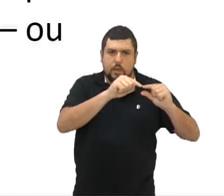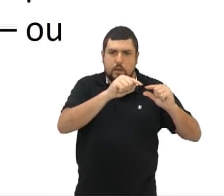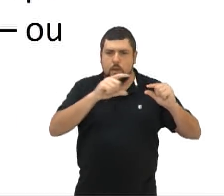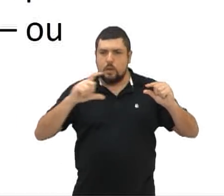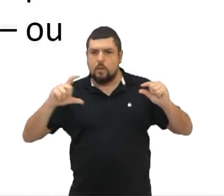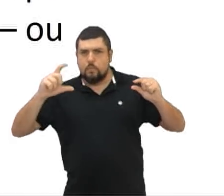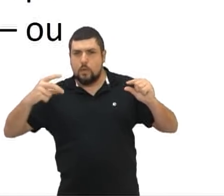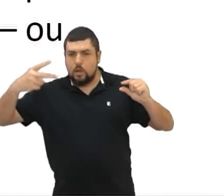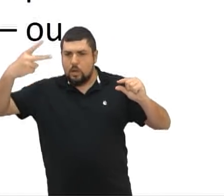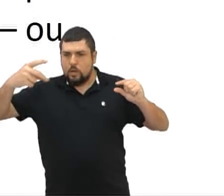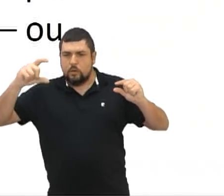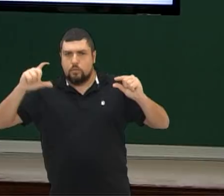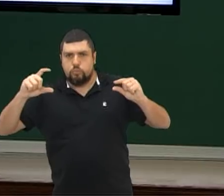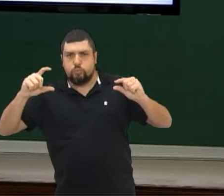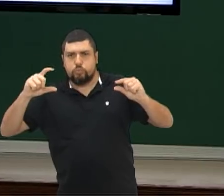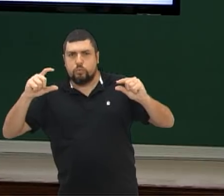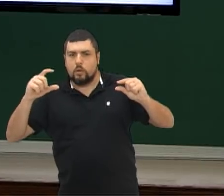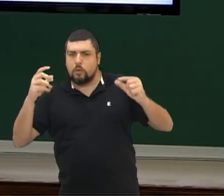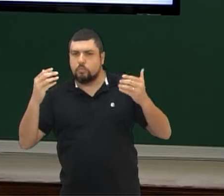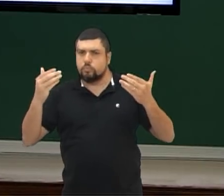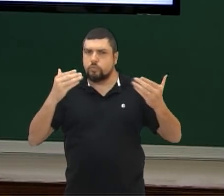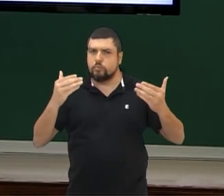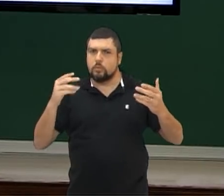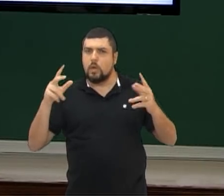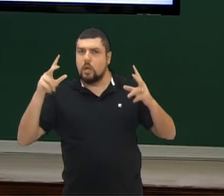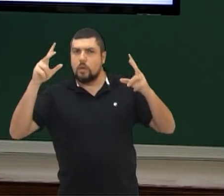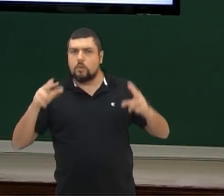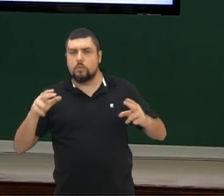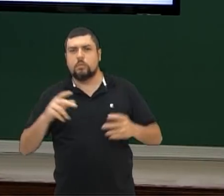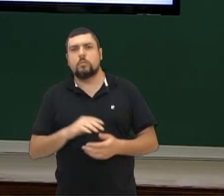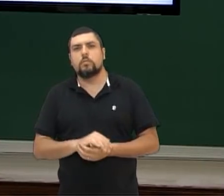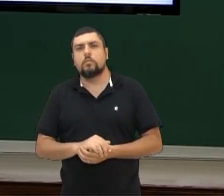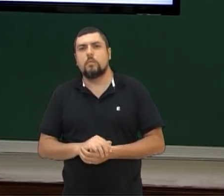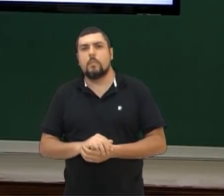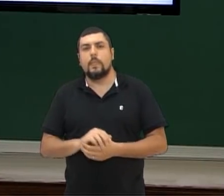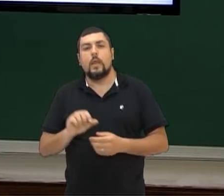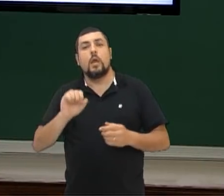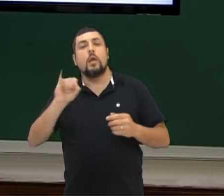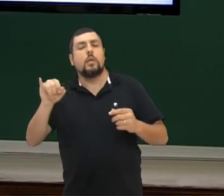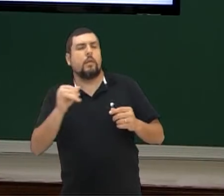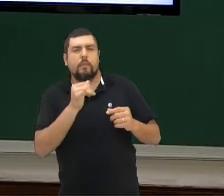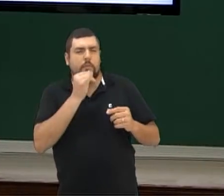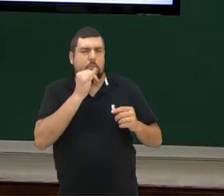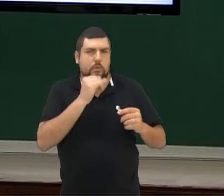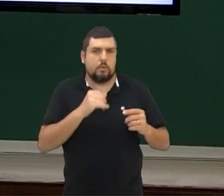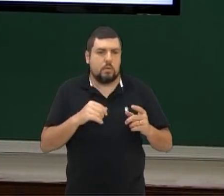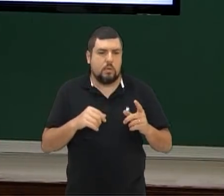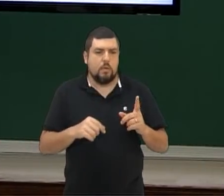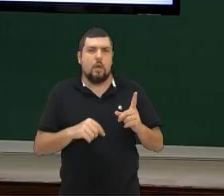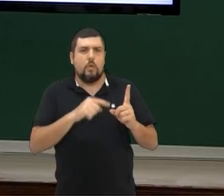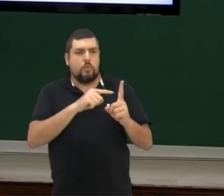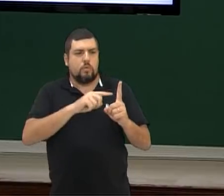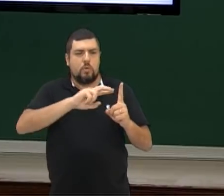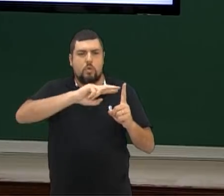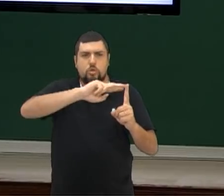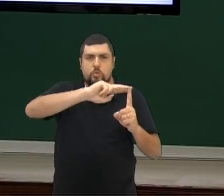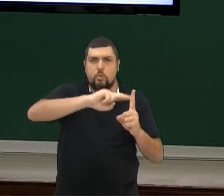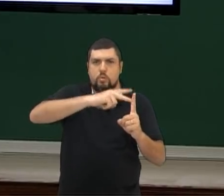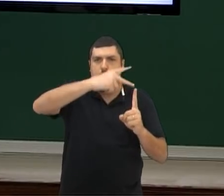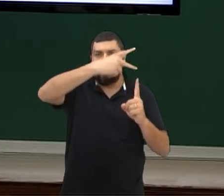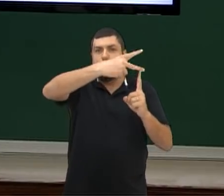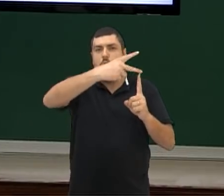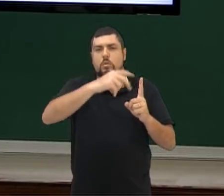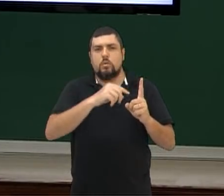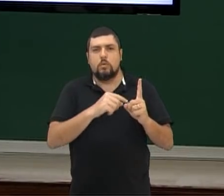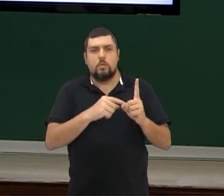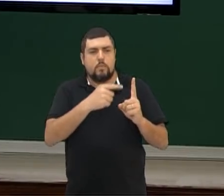gente aumenta uma figura, dois lados, no, dois. Quadradinhos ou dois de